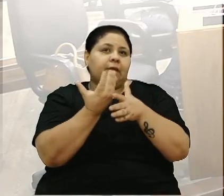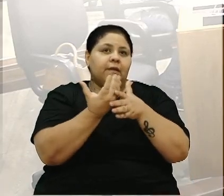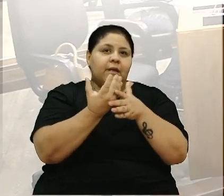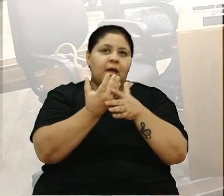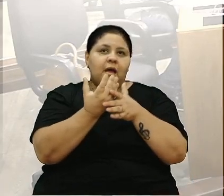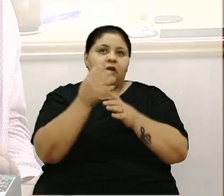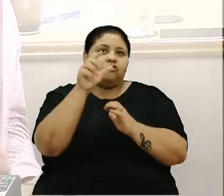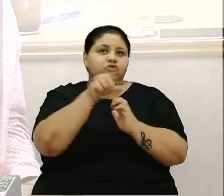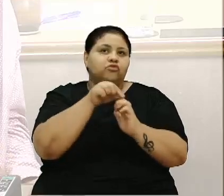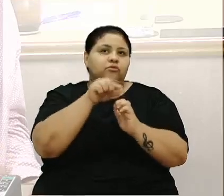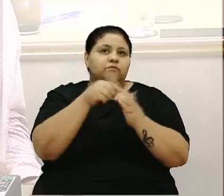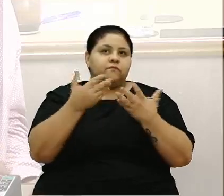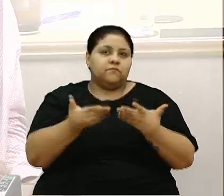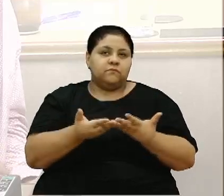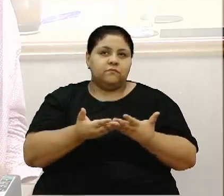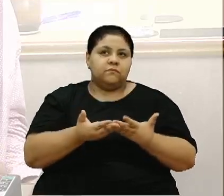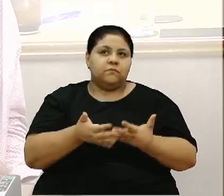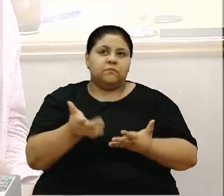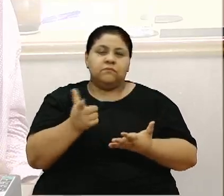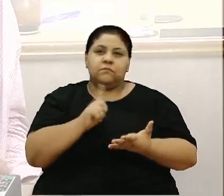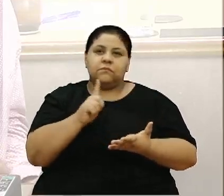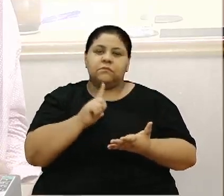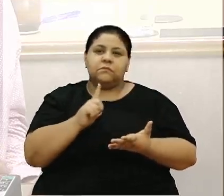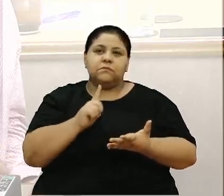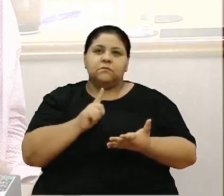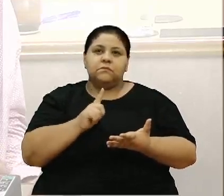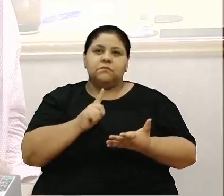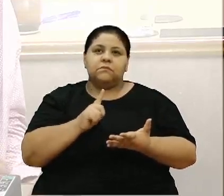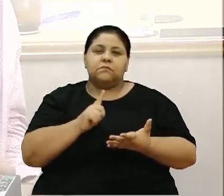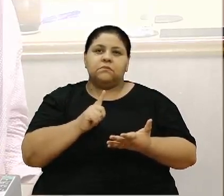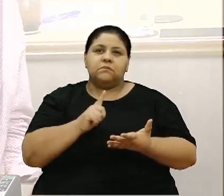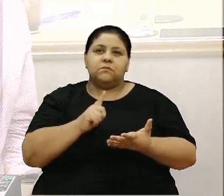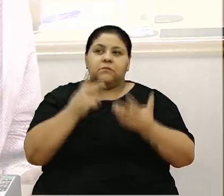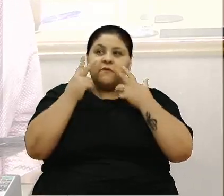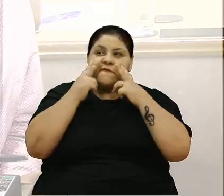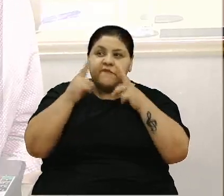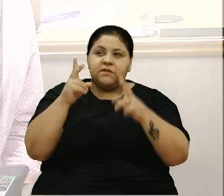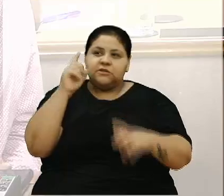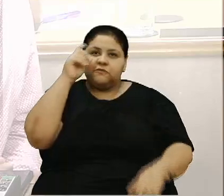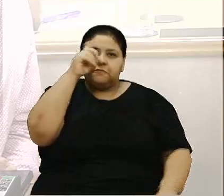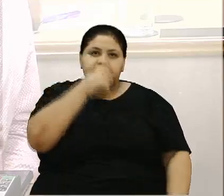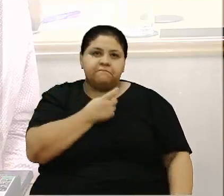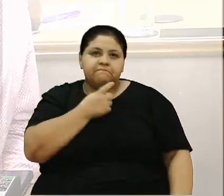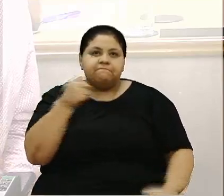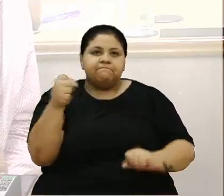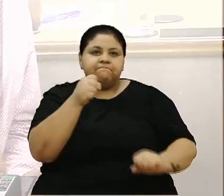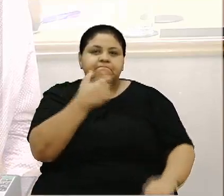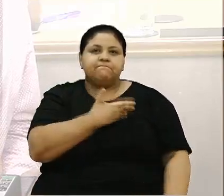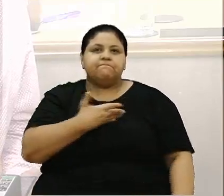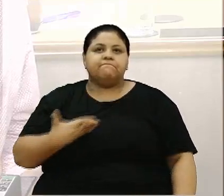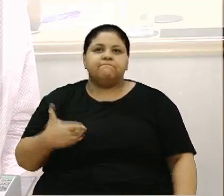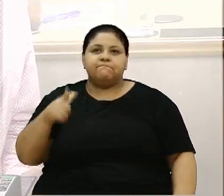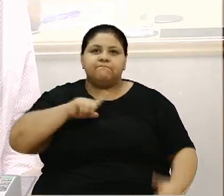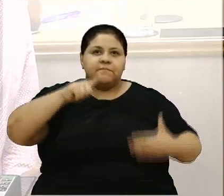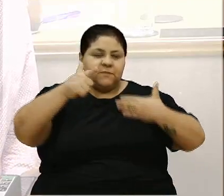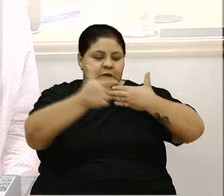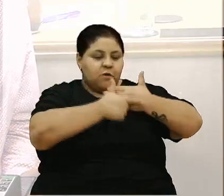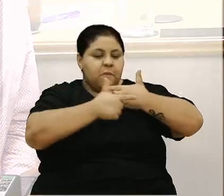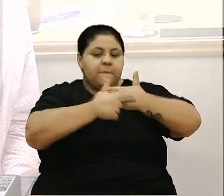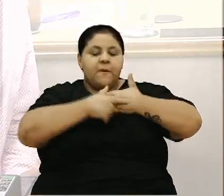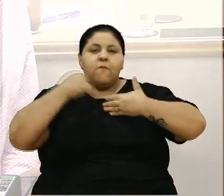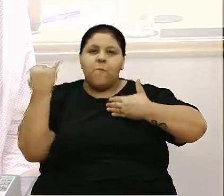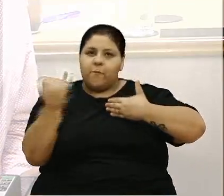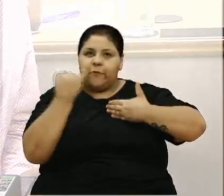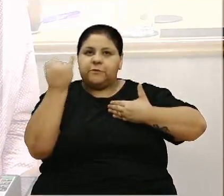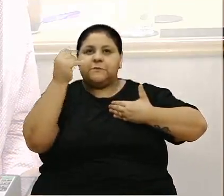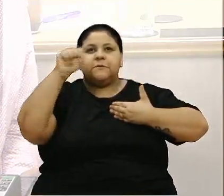empresa. E tem se visto a grande dificuldade. E o poder público tem um papel relevante, sim.